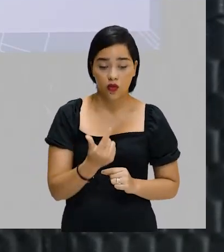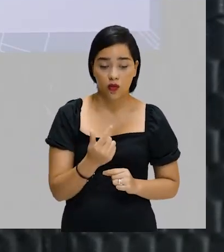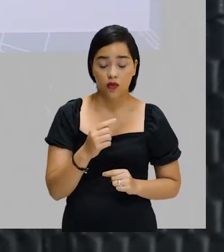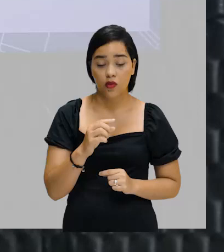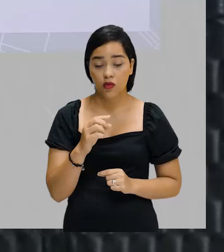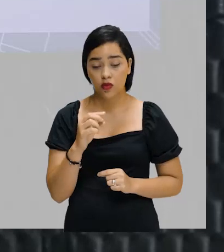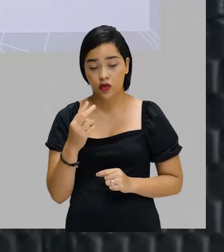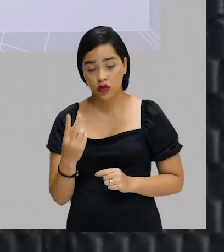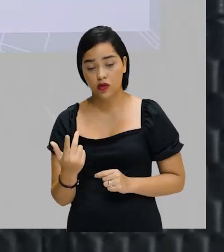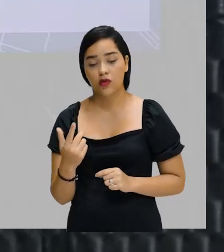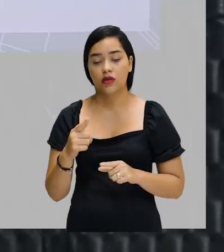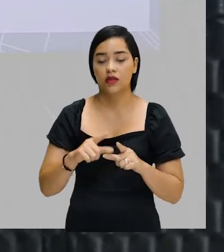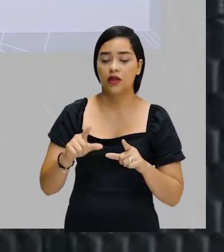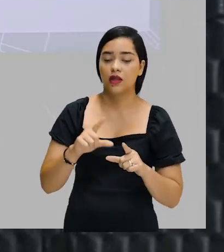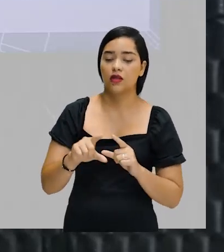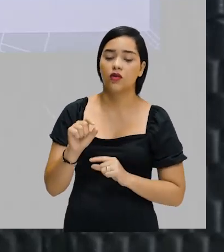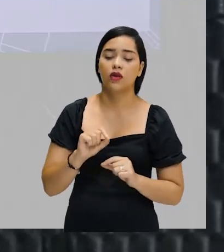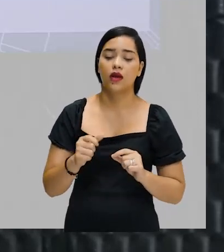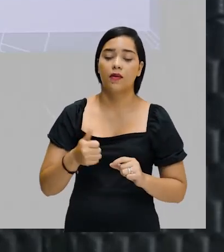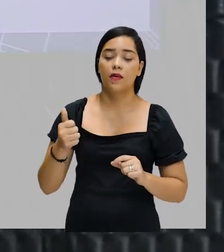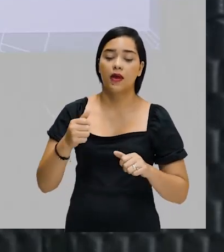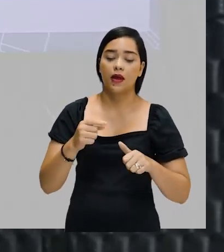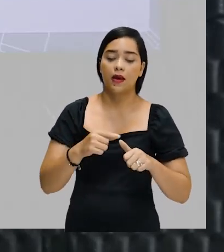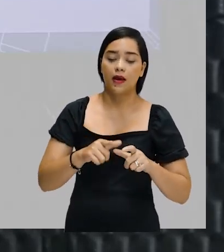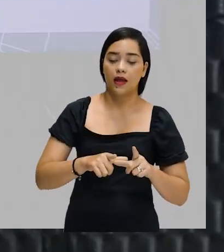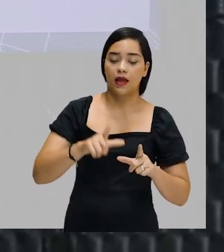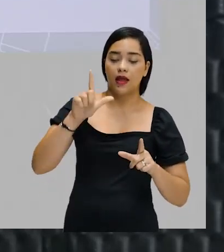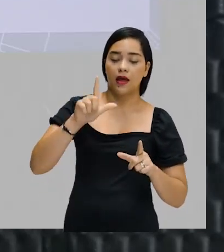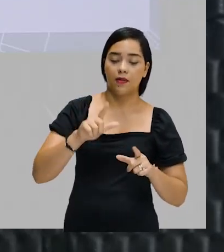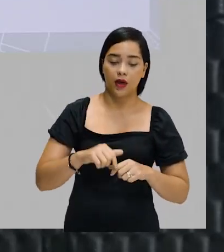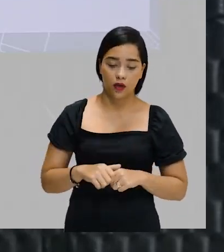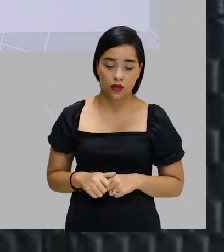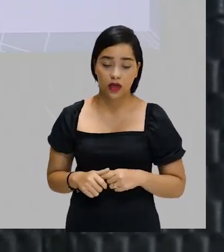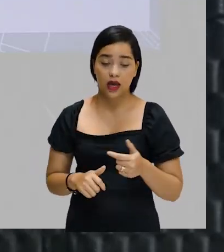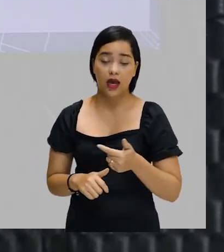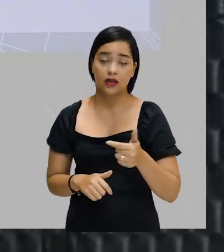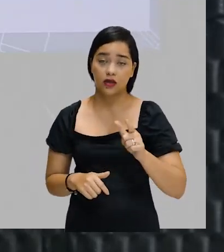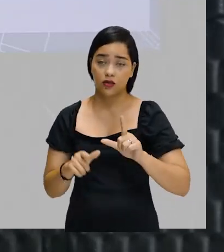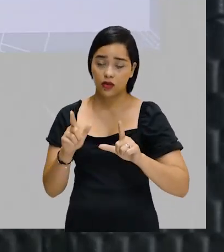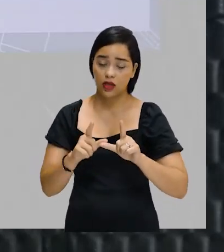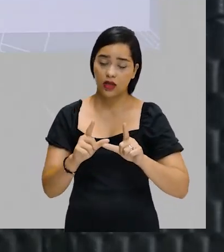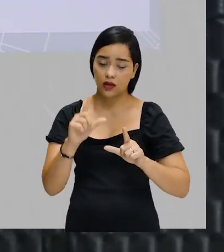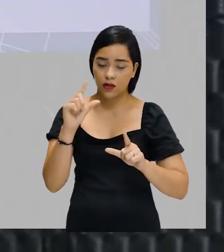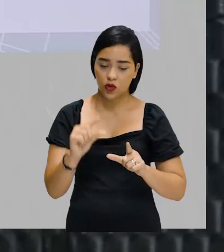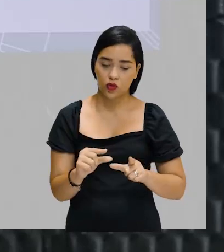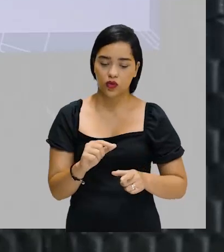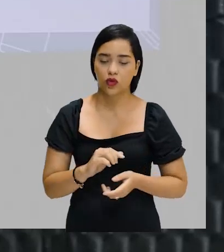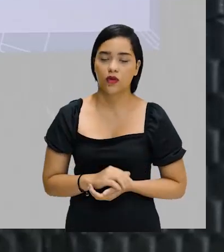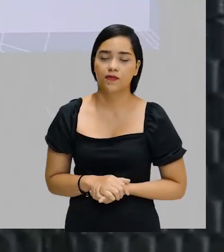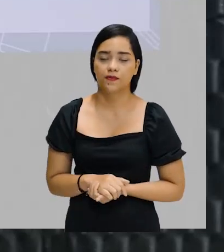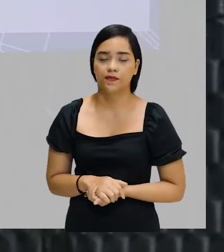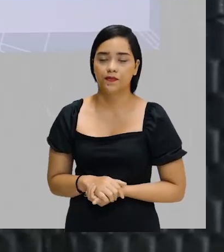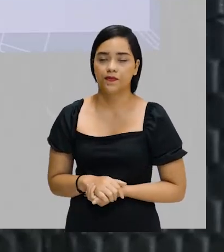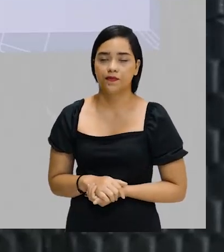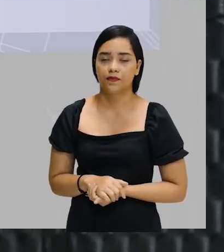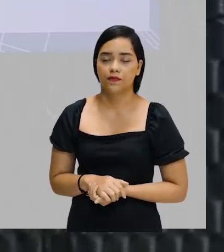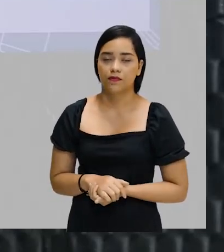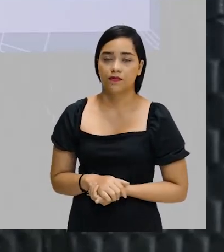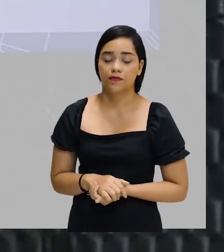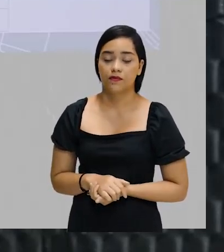uma ou duas letras, sendo a primeira sempre maiúscula e a segunda